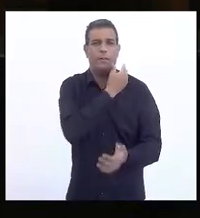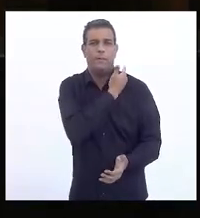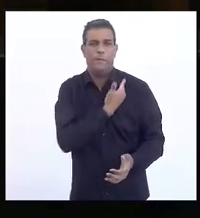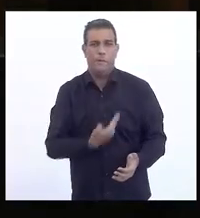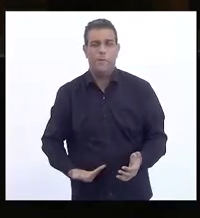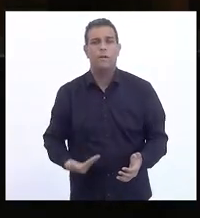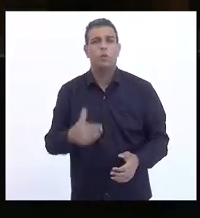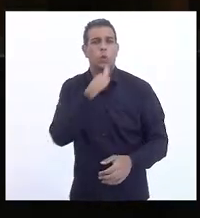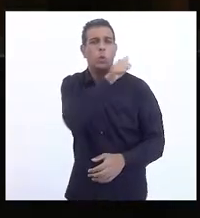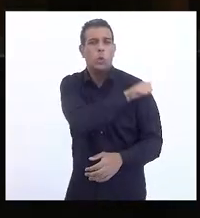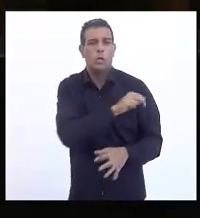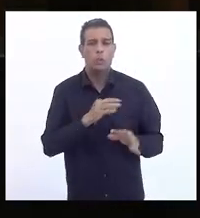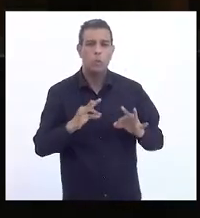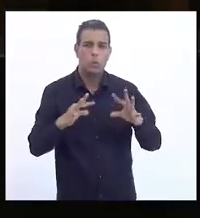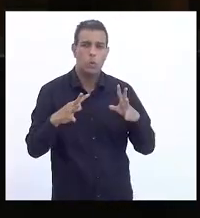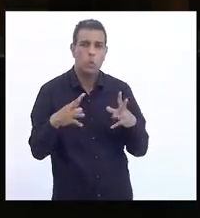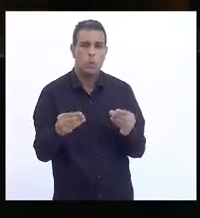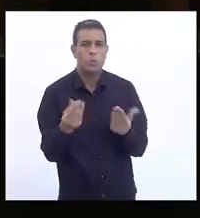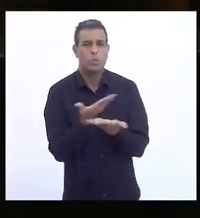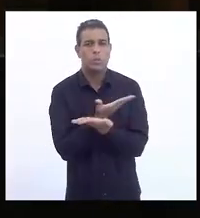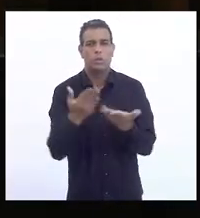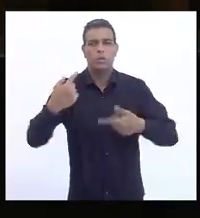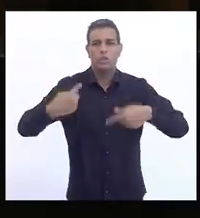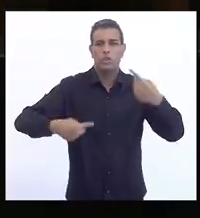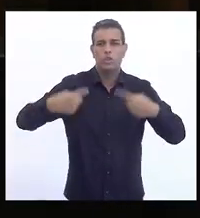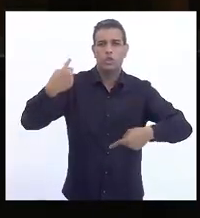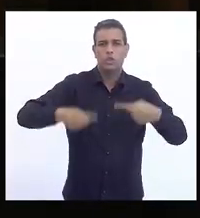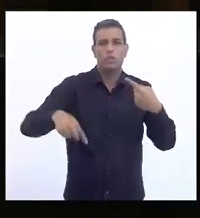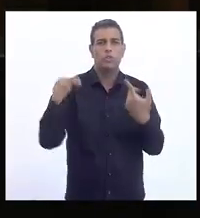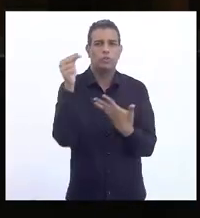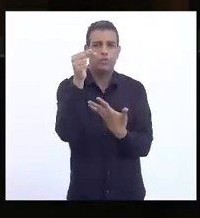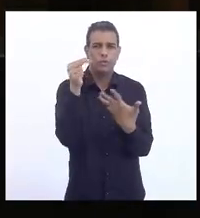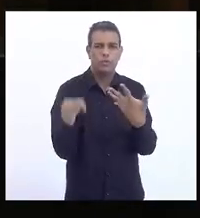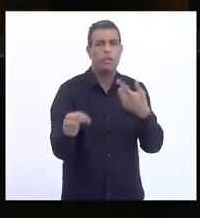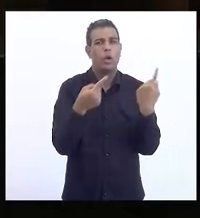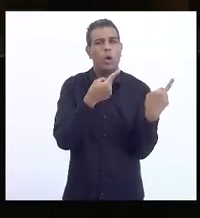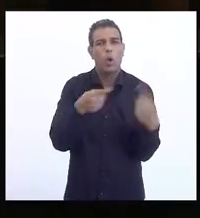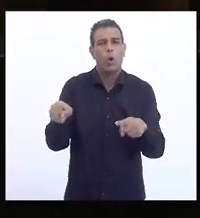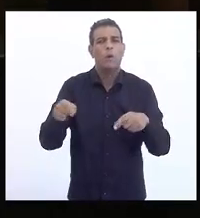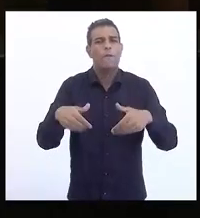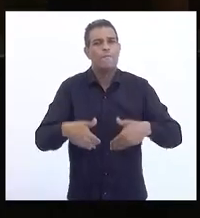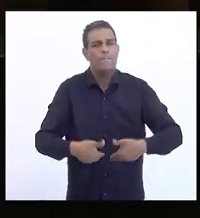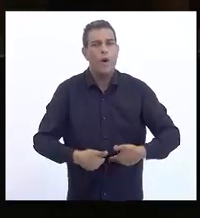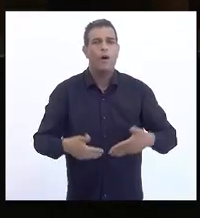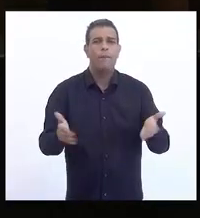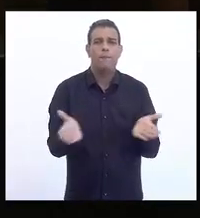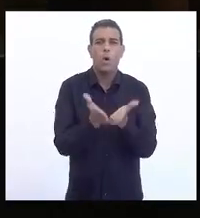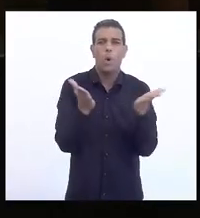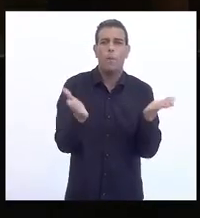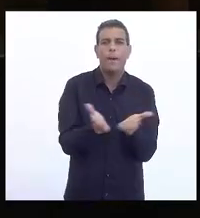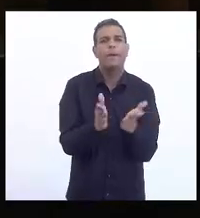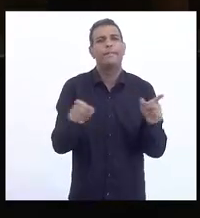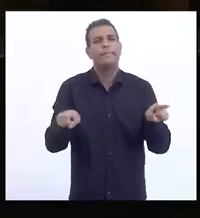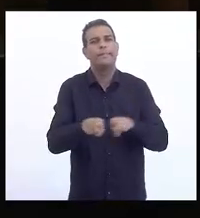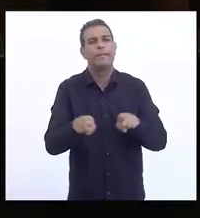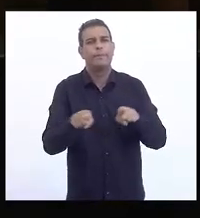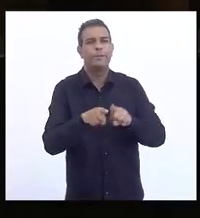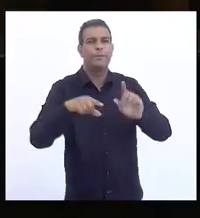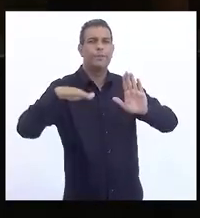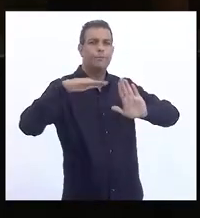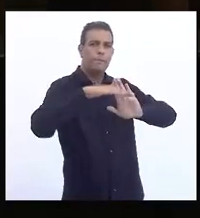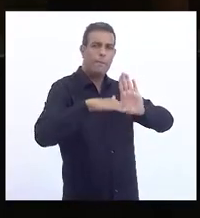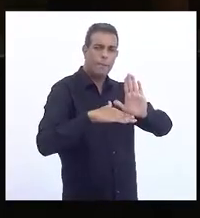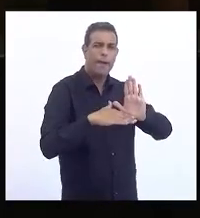estado em todo o processo de discussão com relação ao combate à fome e à miséria, em especial o programa Supera